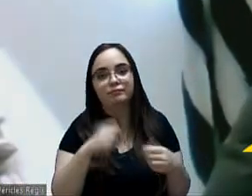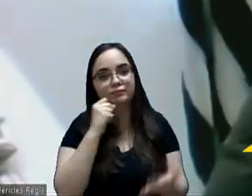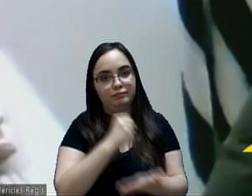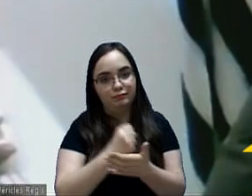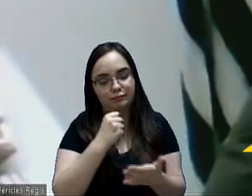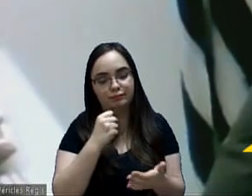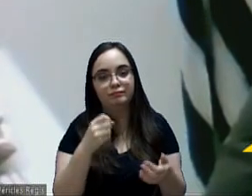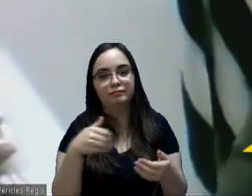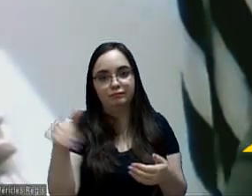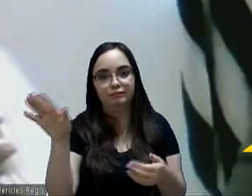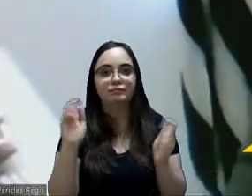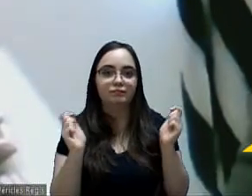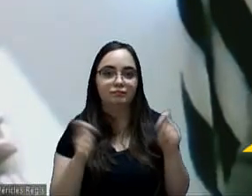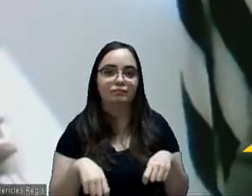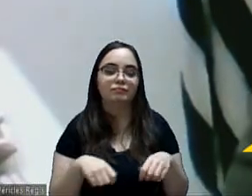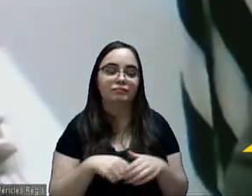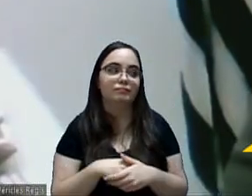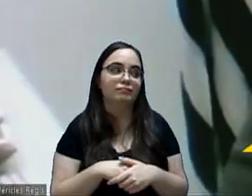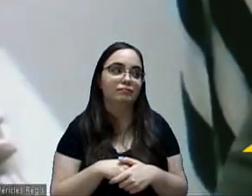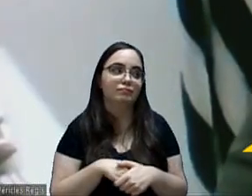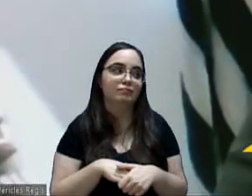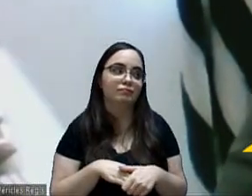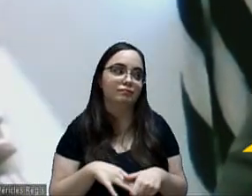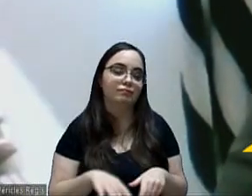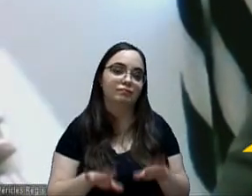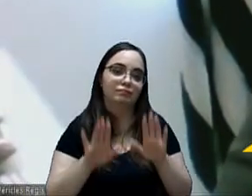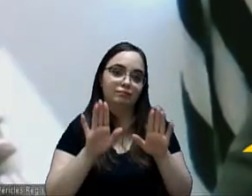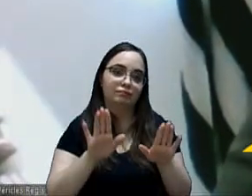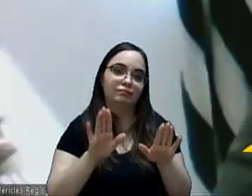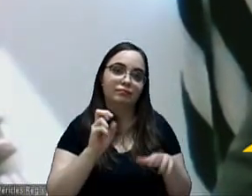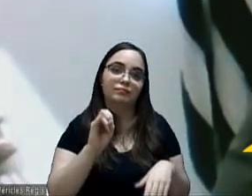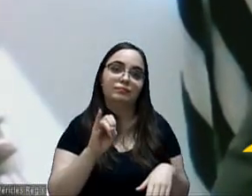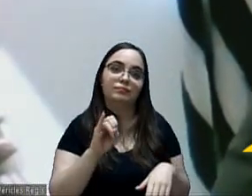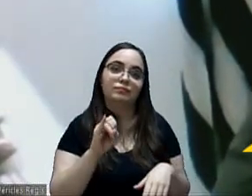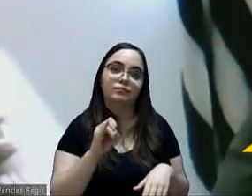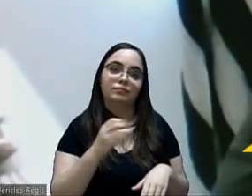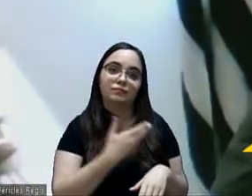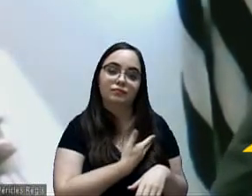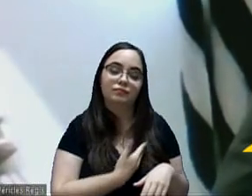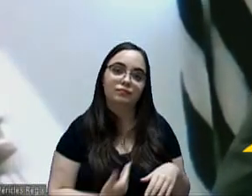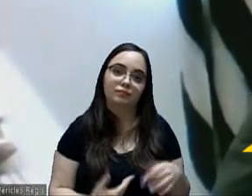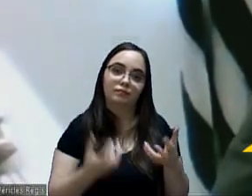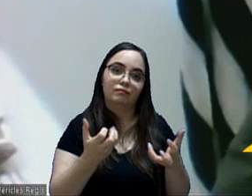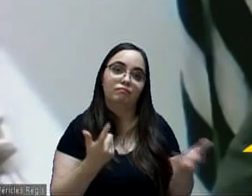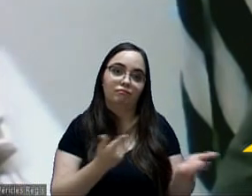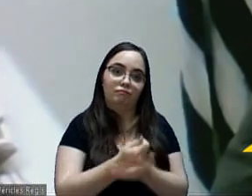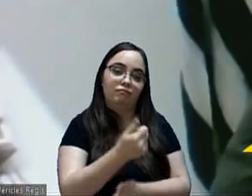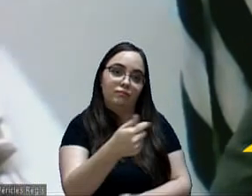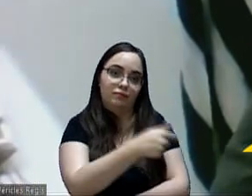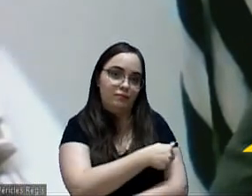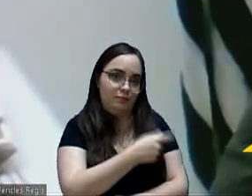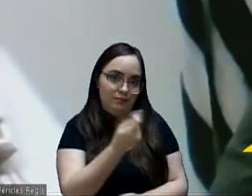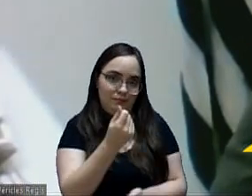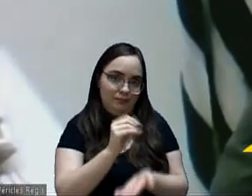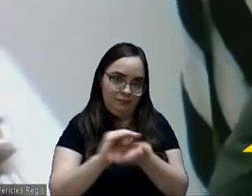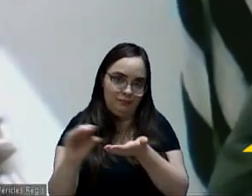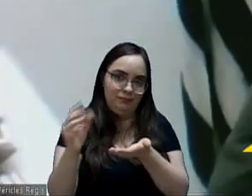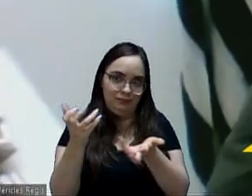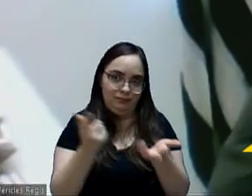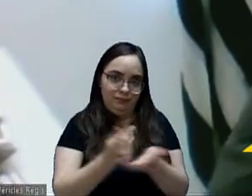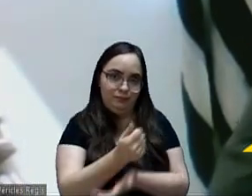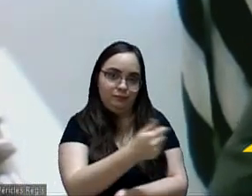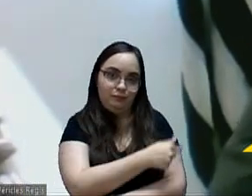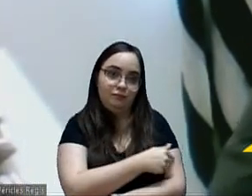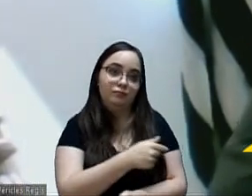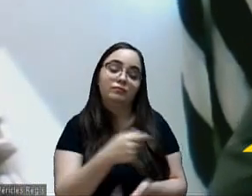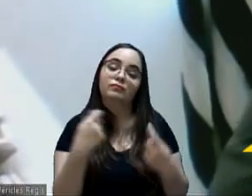carimbado. Daqui poderia sair carimbado. Então, se for a intenção do governo comprar vacinas, por exemplo, com esse valor, que